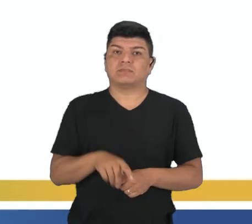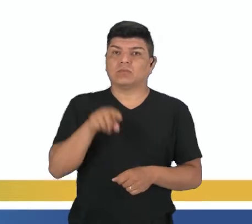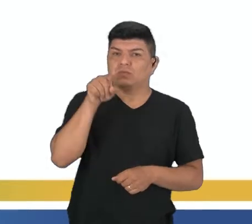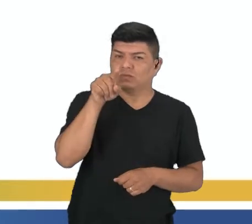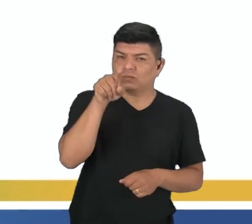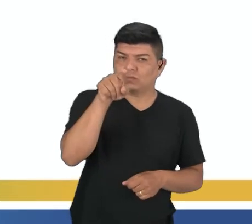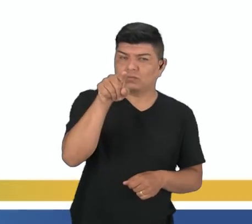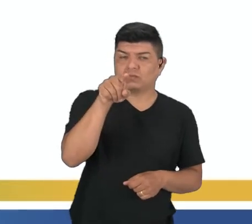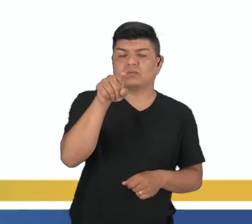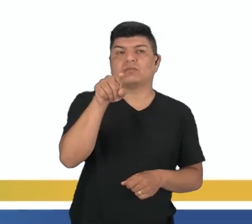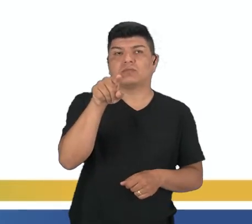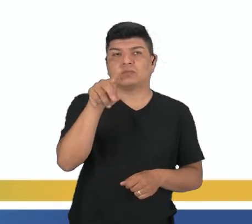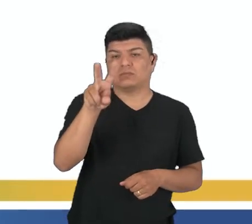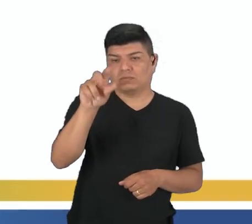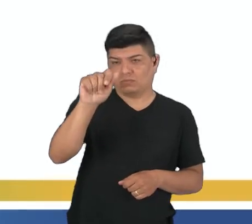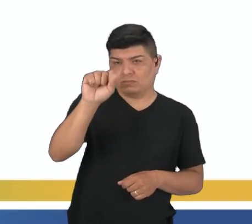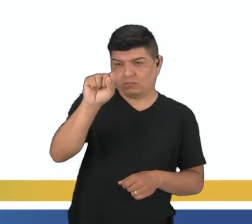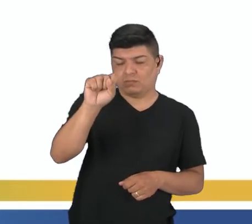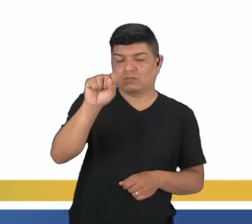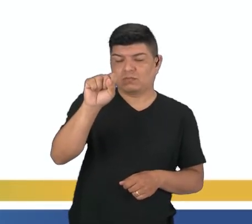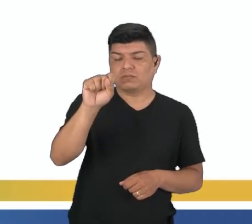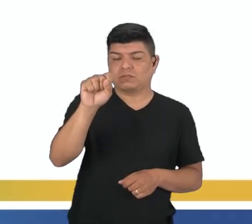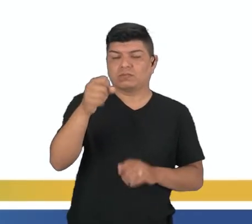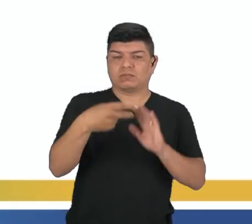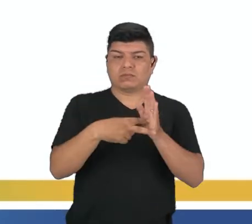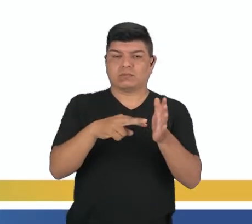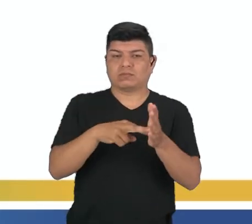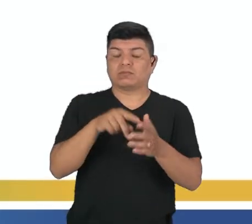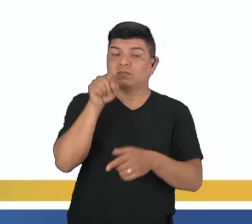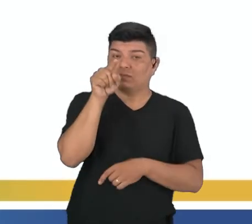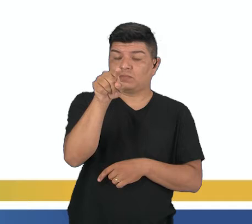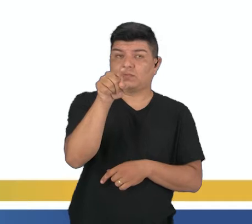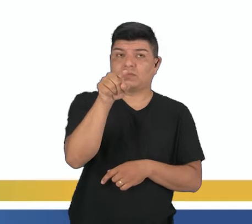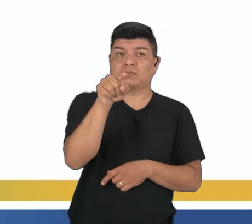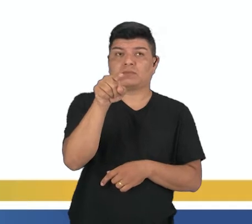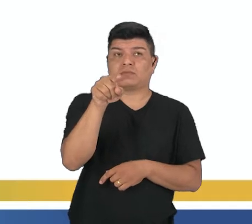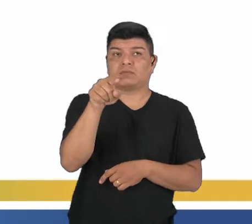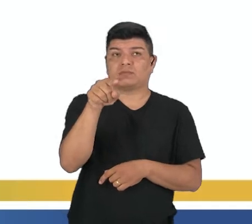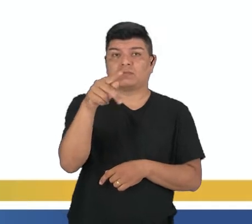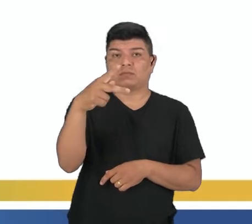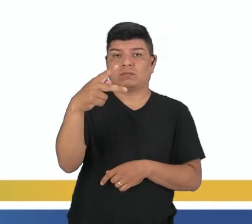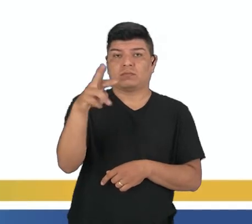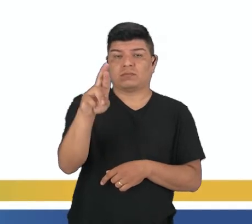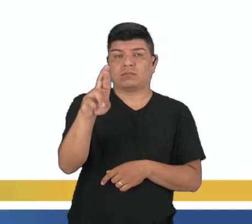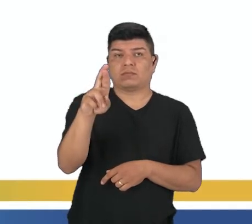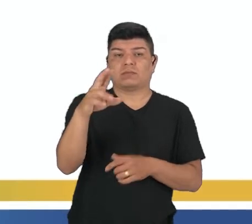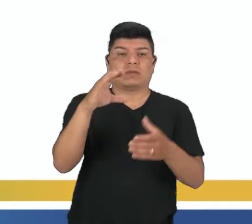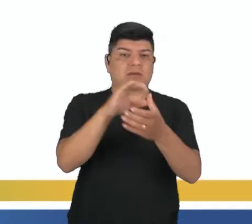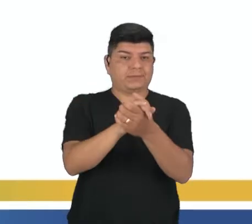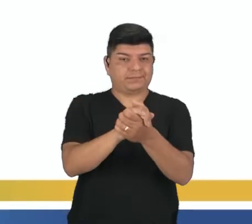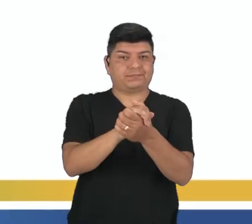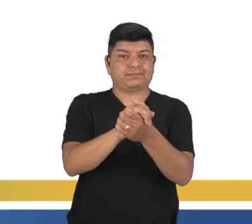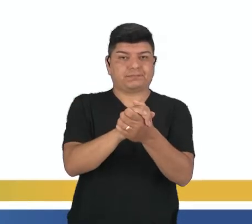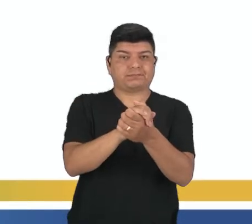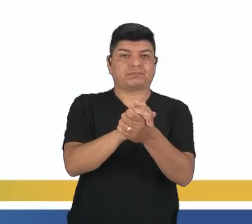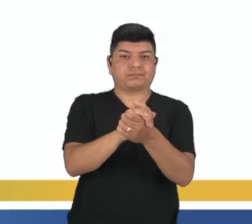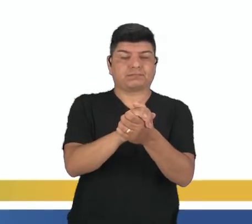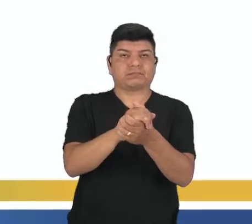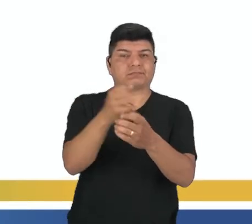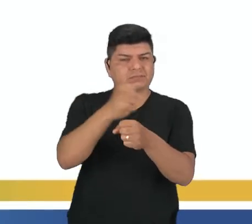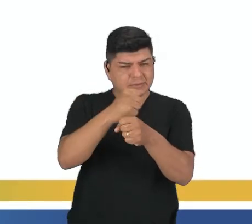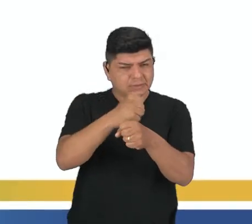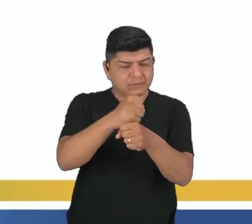tu, né? O vas ali refere-se a tu, formal da língua espanhola. Preposição a e casar, terminado em AR, né? Verbo